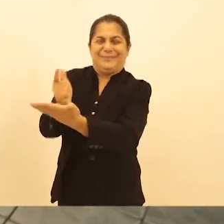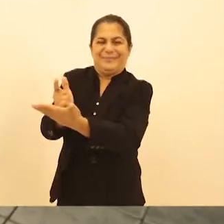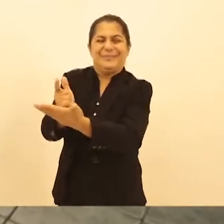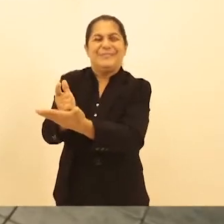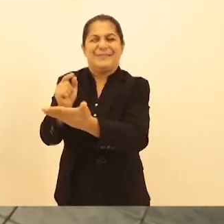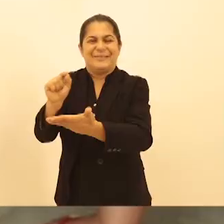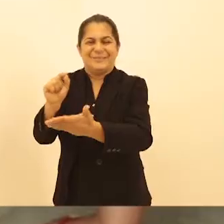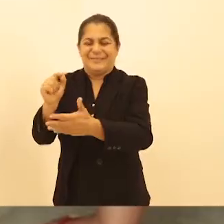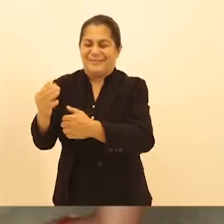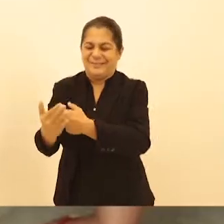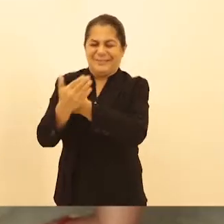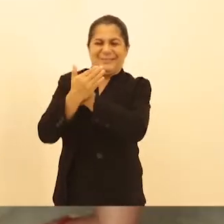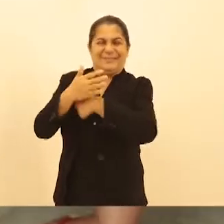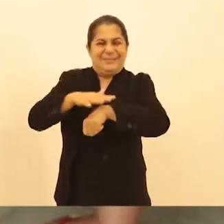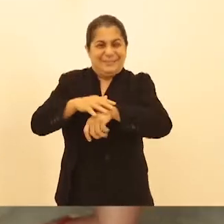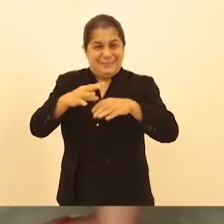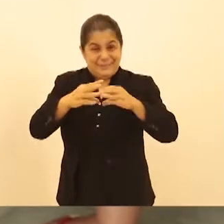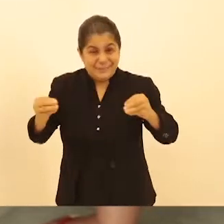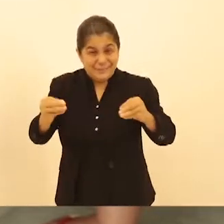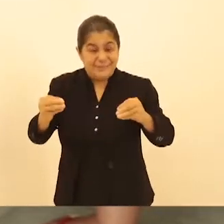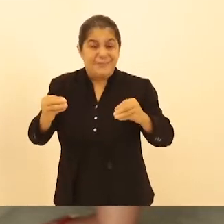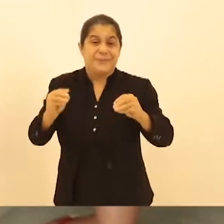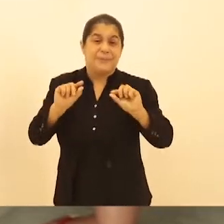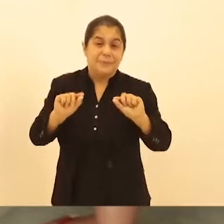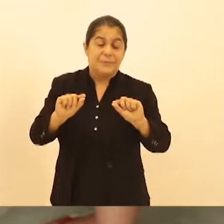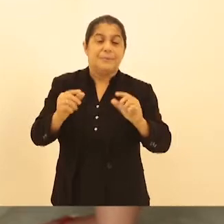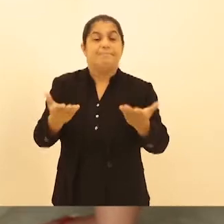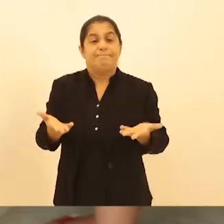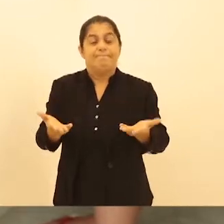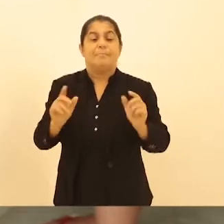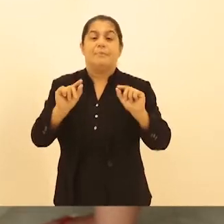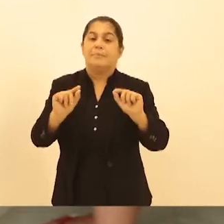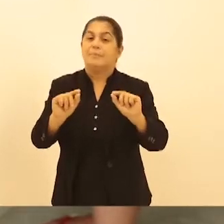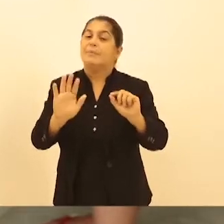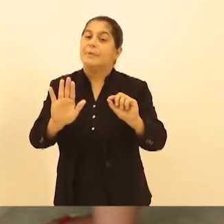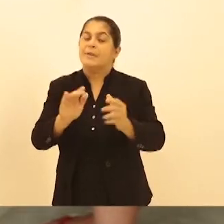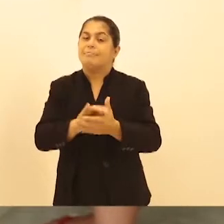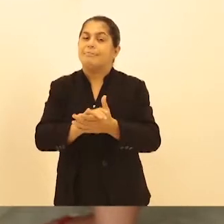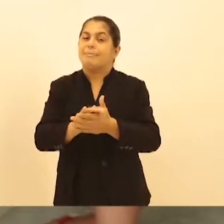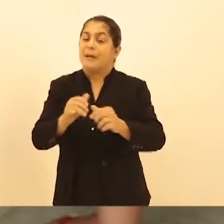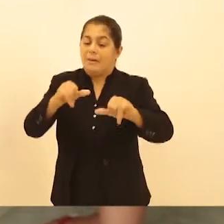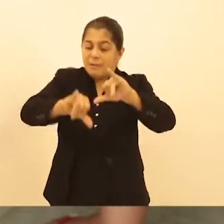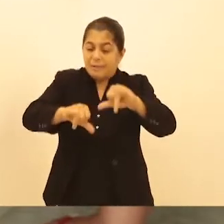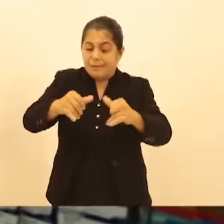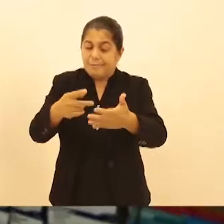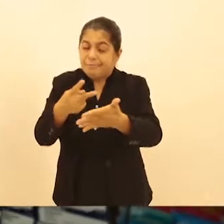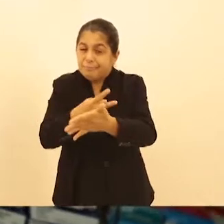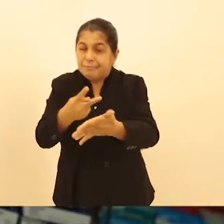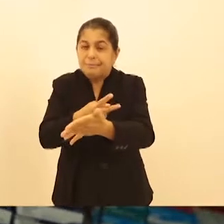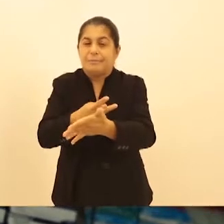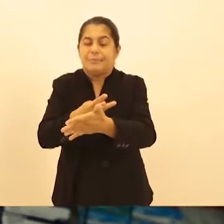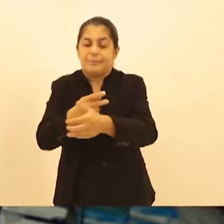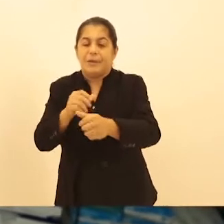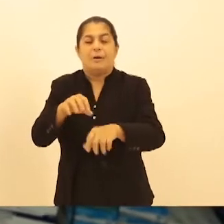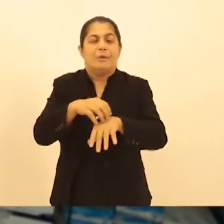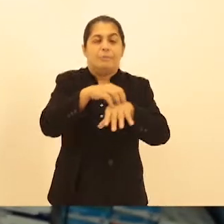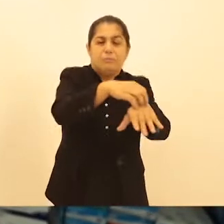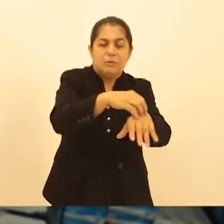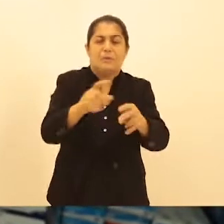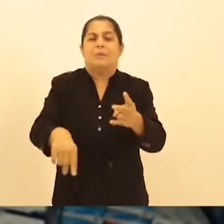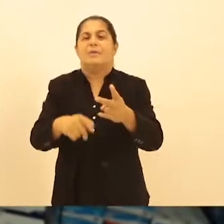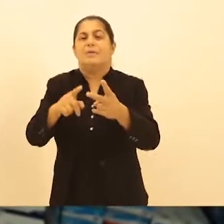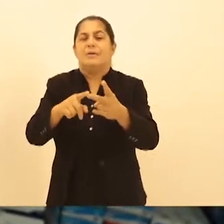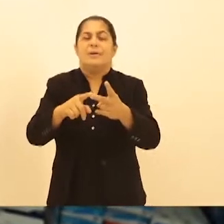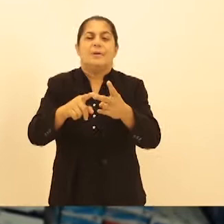com o intuito de conseguir a cura para sua enfermidade só que um erro na manipulação transporte ou até